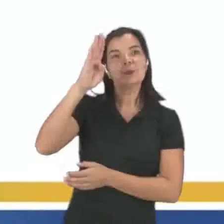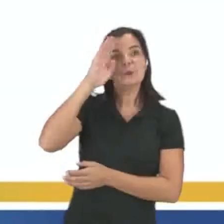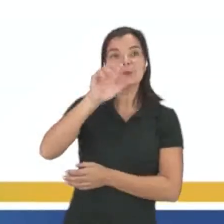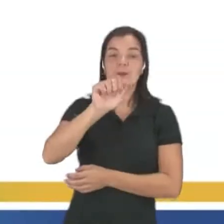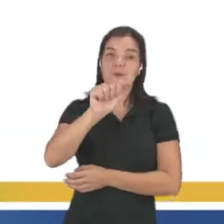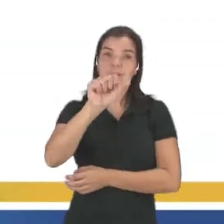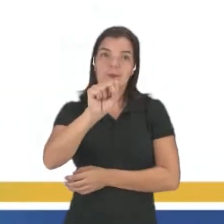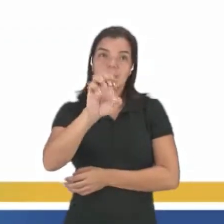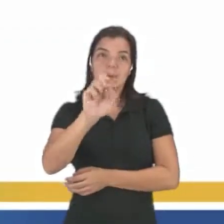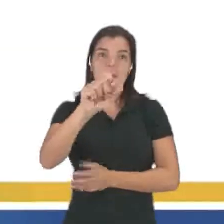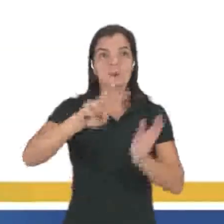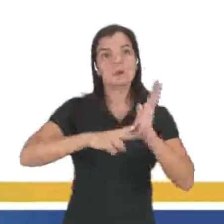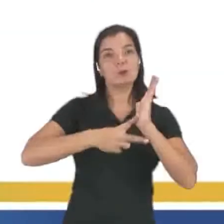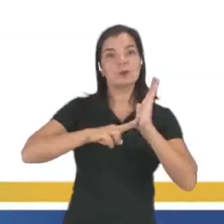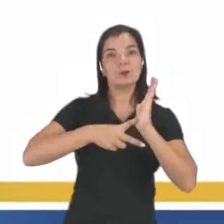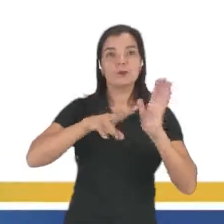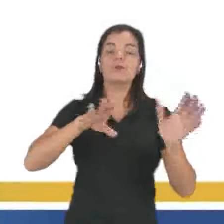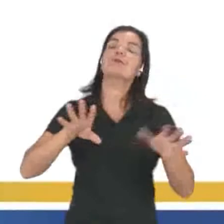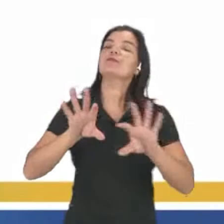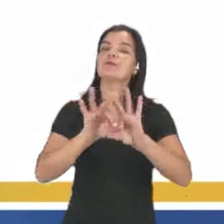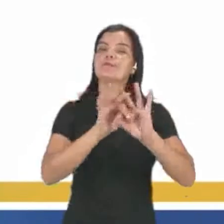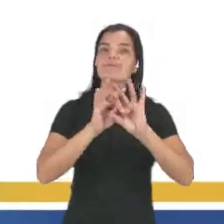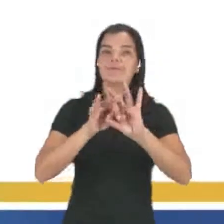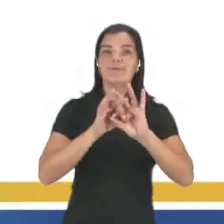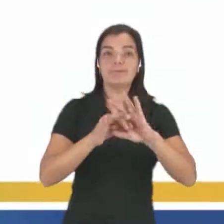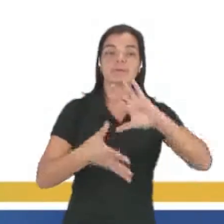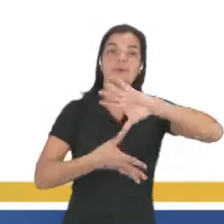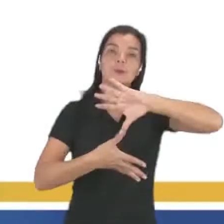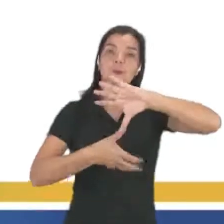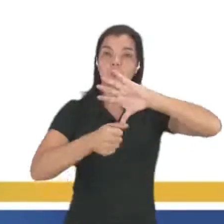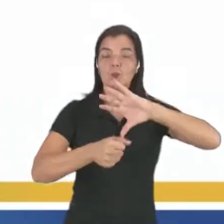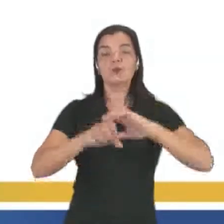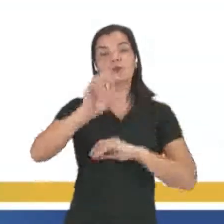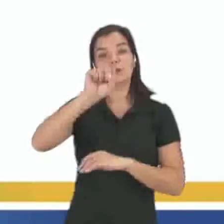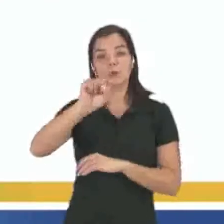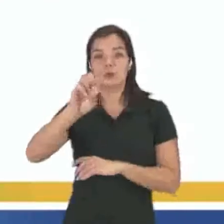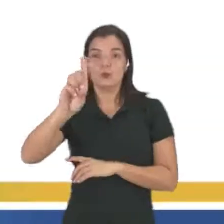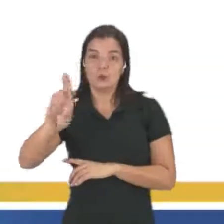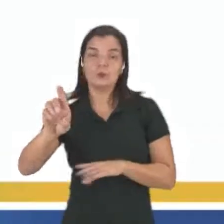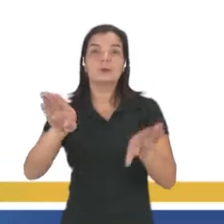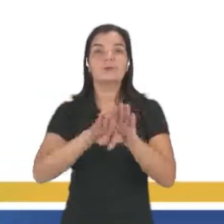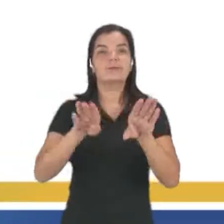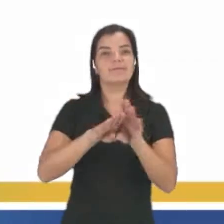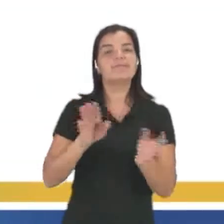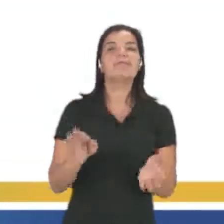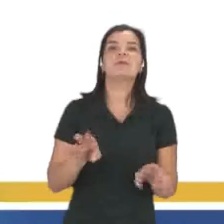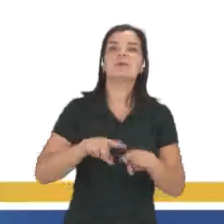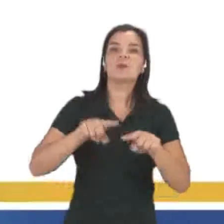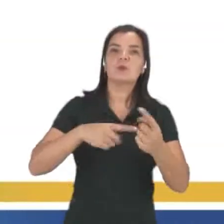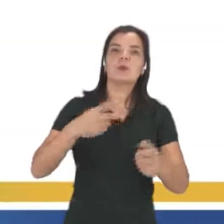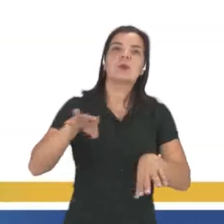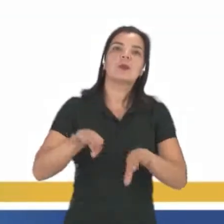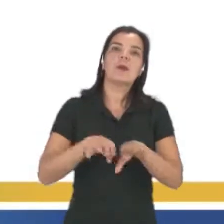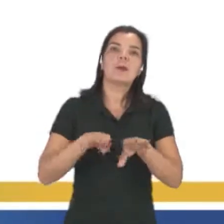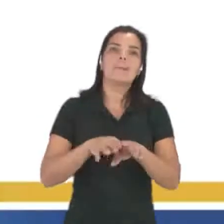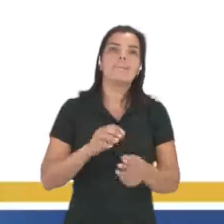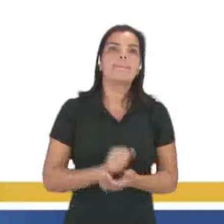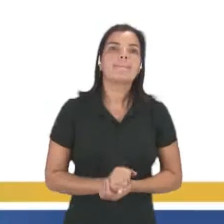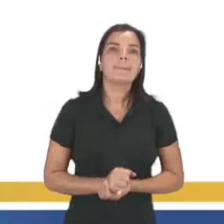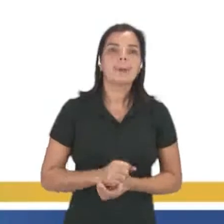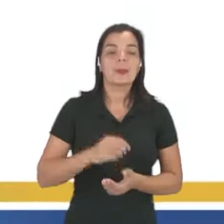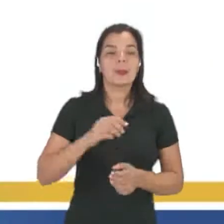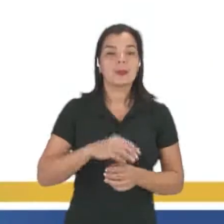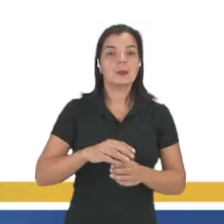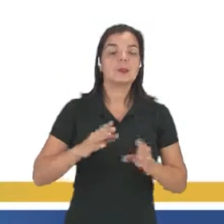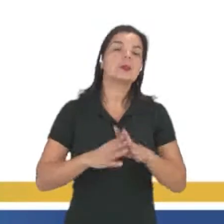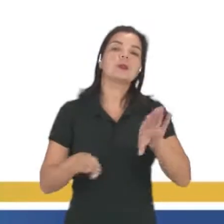ASEAN, Associação das Nações do Sudeste Asiático, possui como membros a Indonésia, Malásia, Filipinas, Singapura,